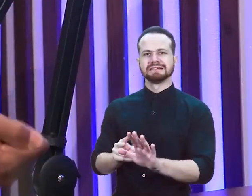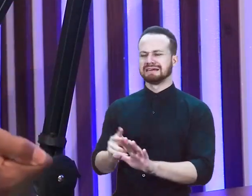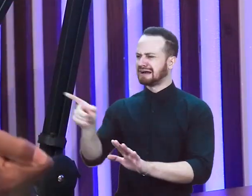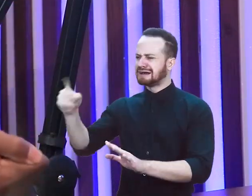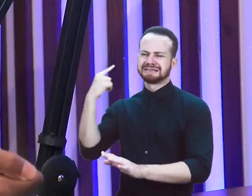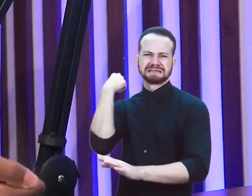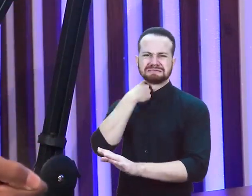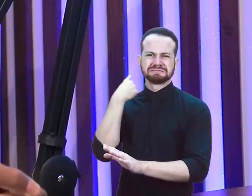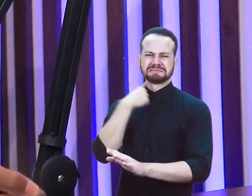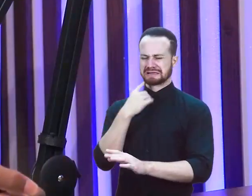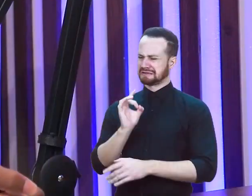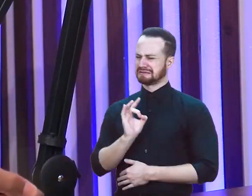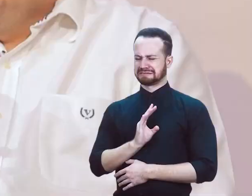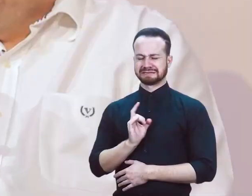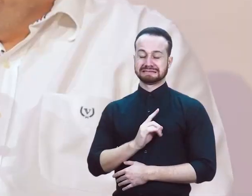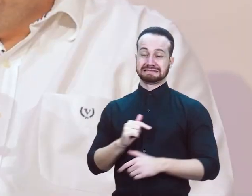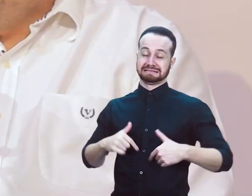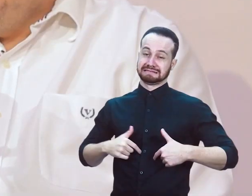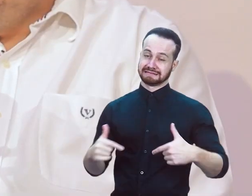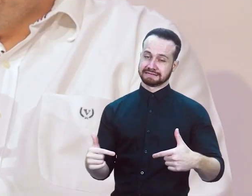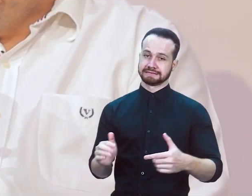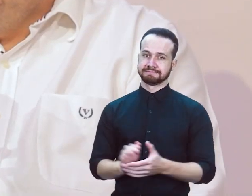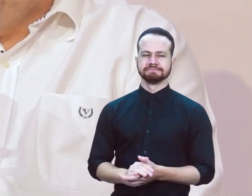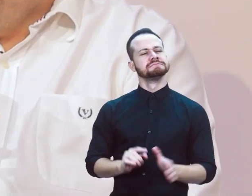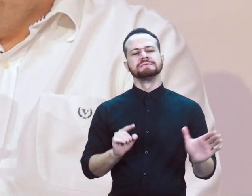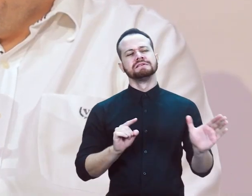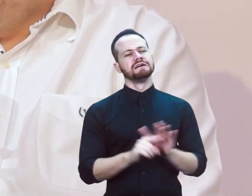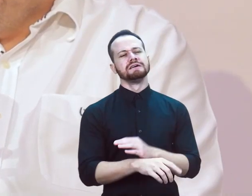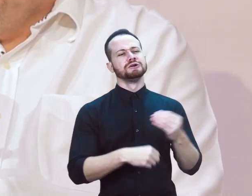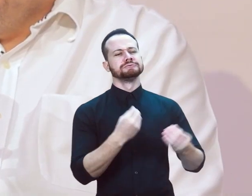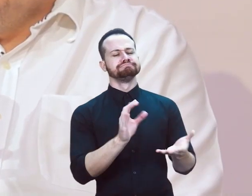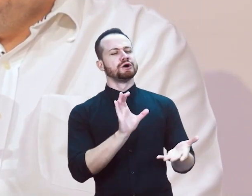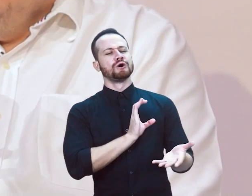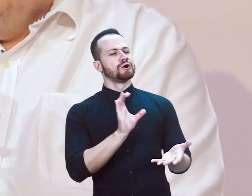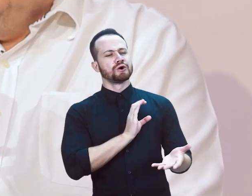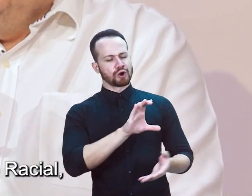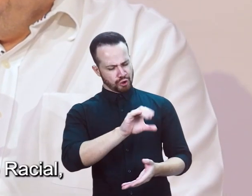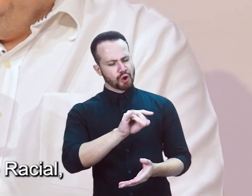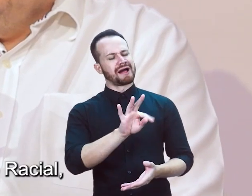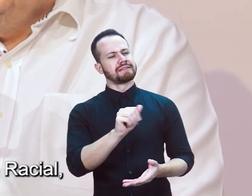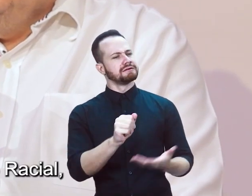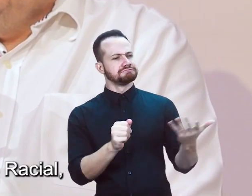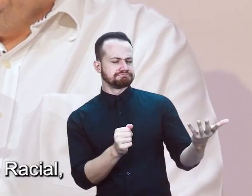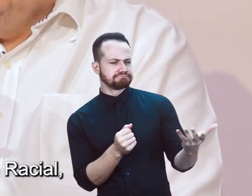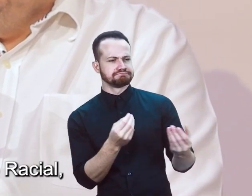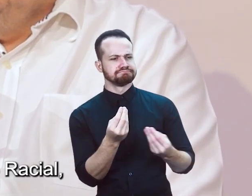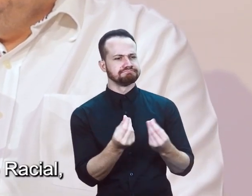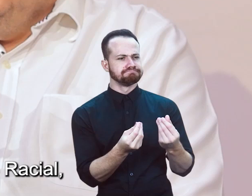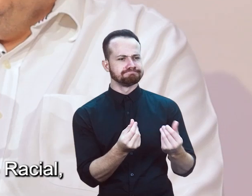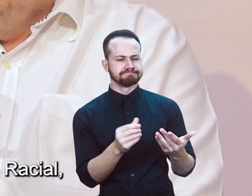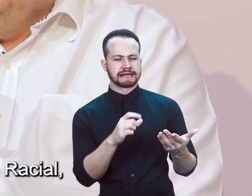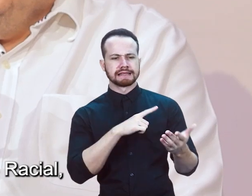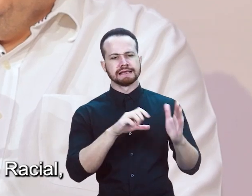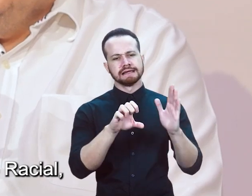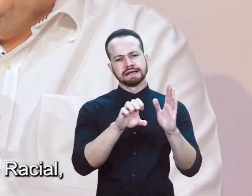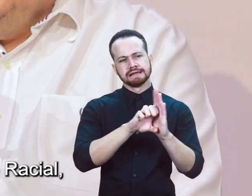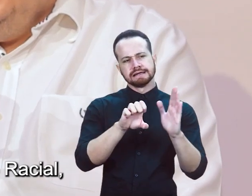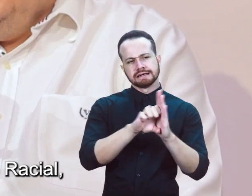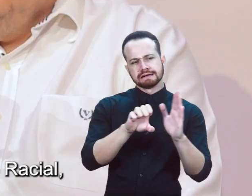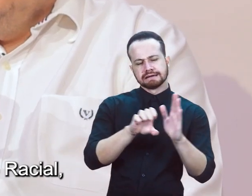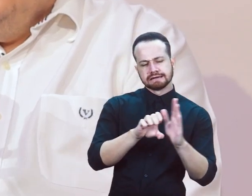preguiçosa, ela tem medo de trabalhar. Turmas, ações afirmativas tivemos aí o Estatuto da